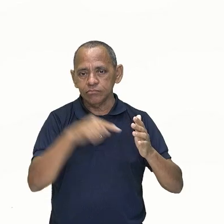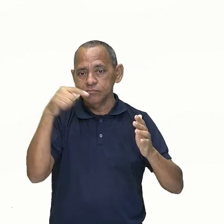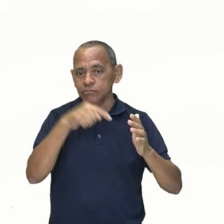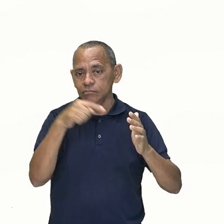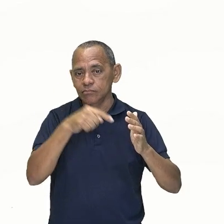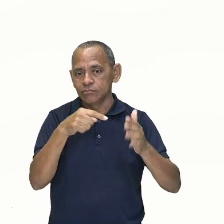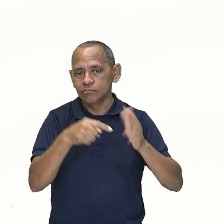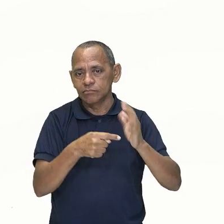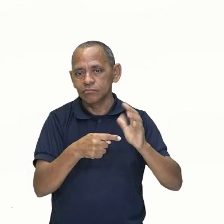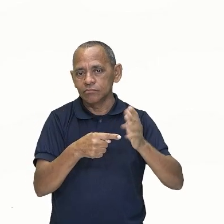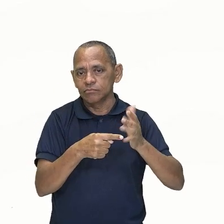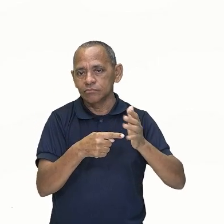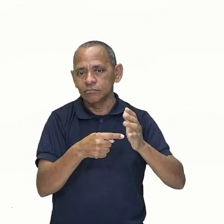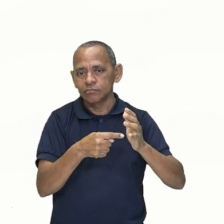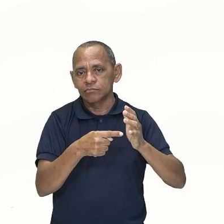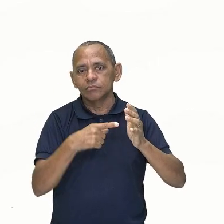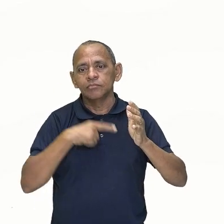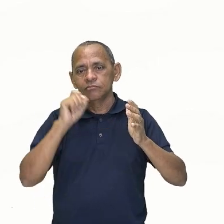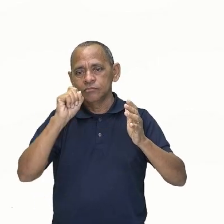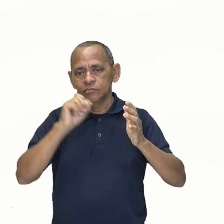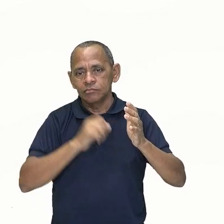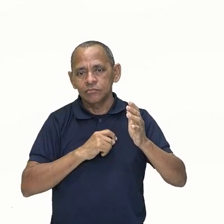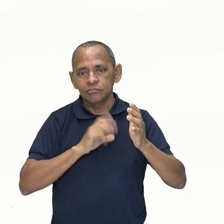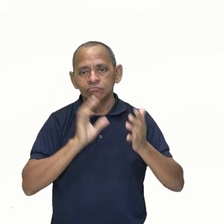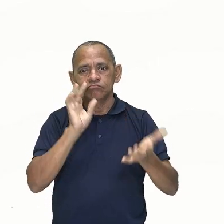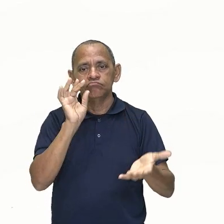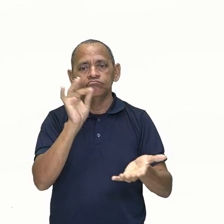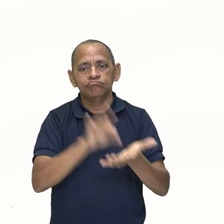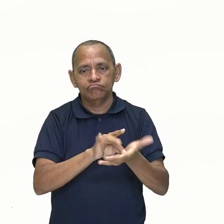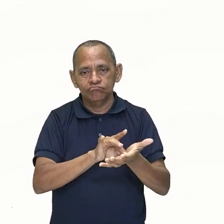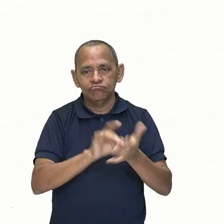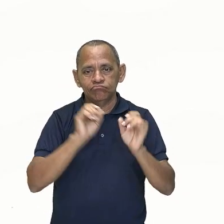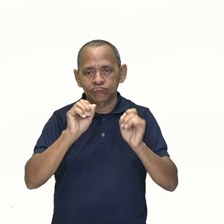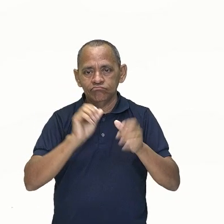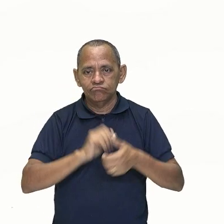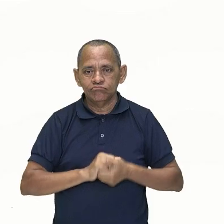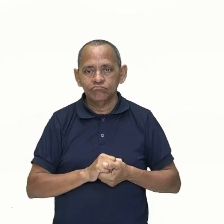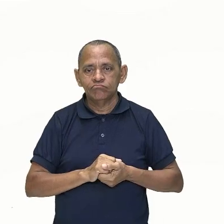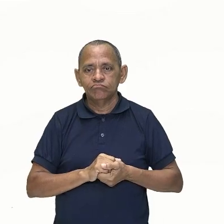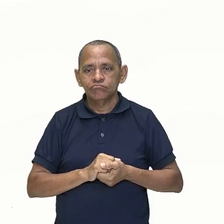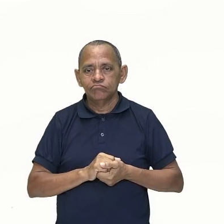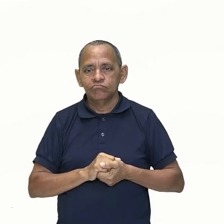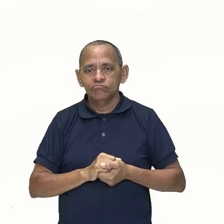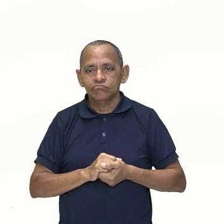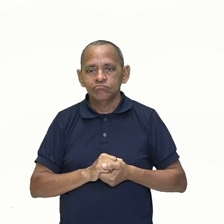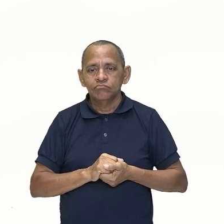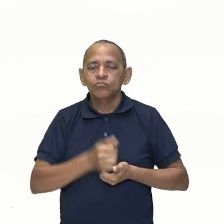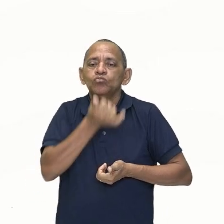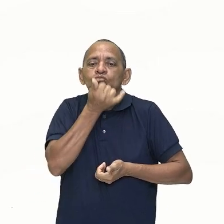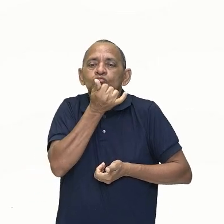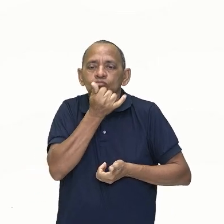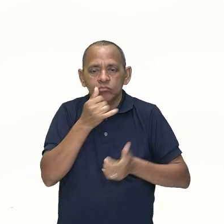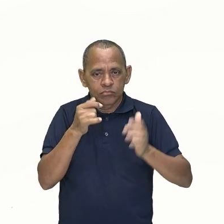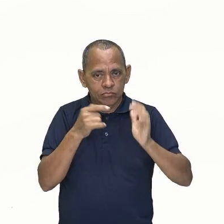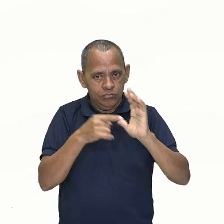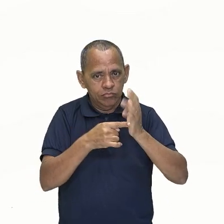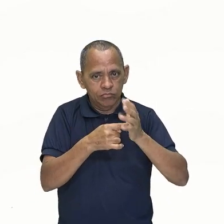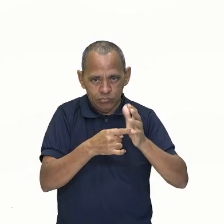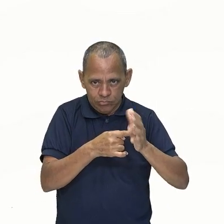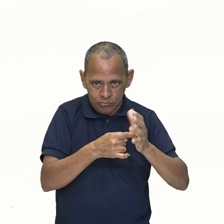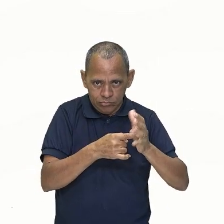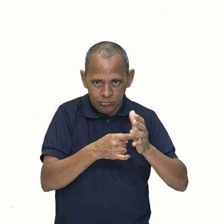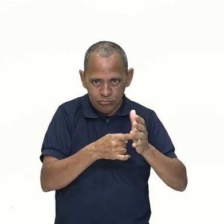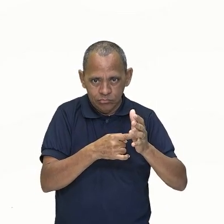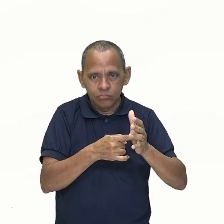E aí nós temos, não, na verdade, né, pessoal, desculpa, o reator nuclear, e aí acontece aí